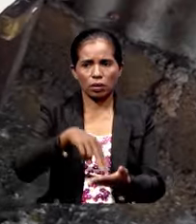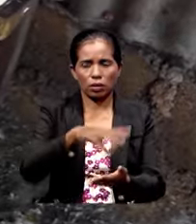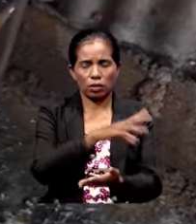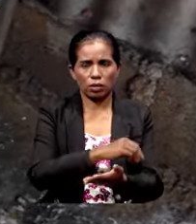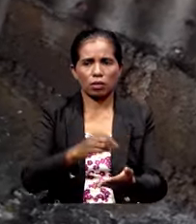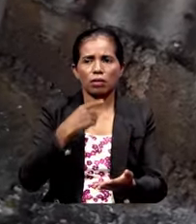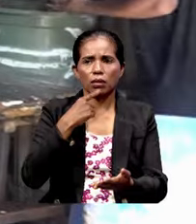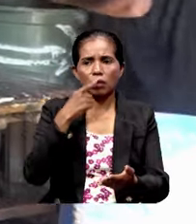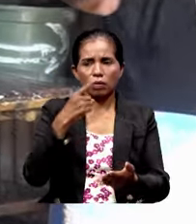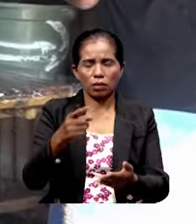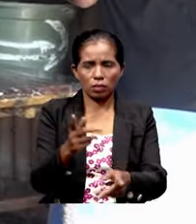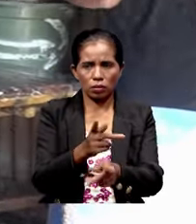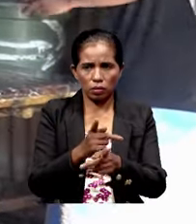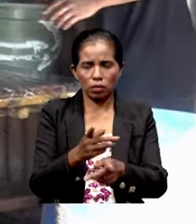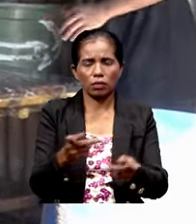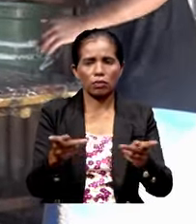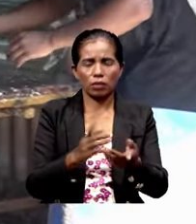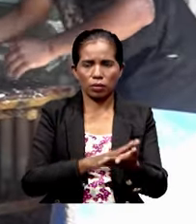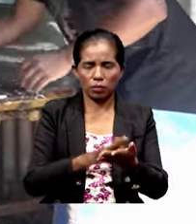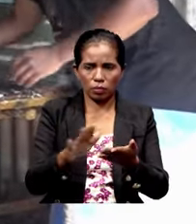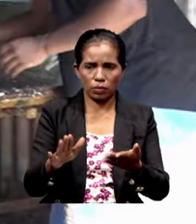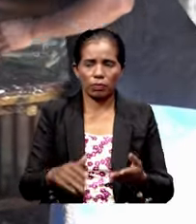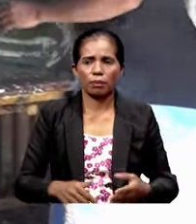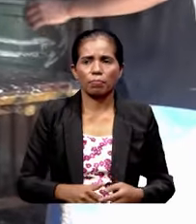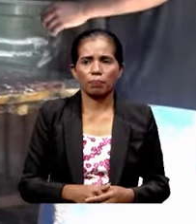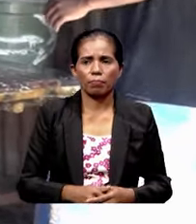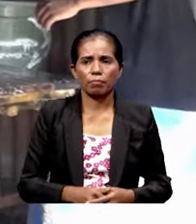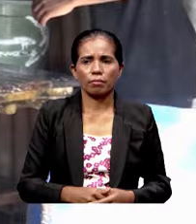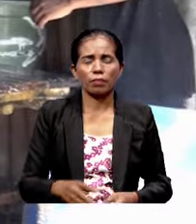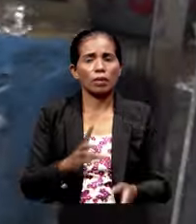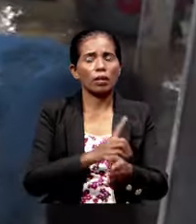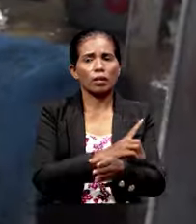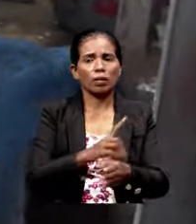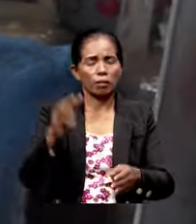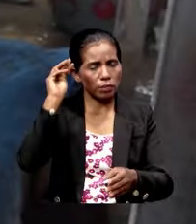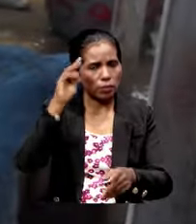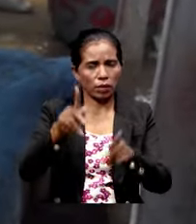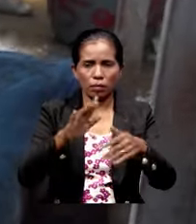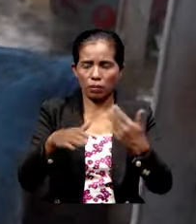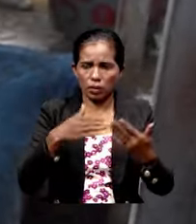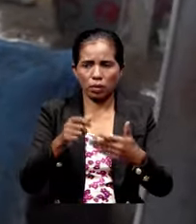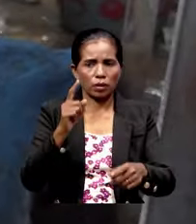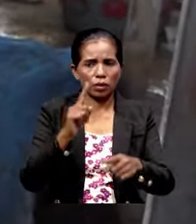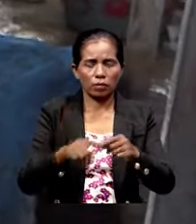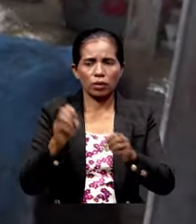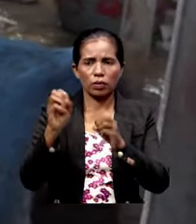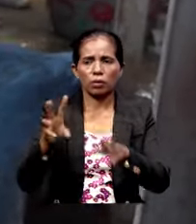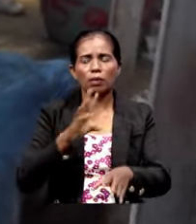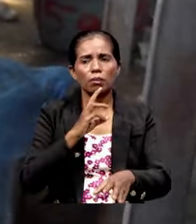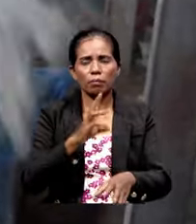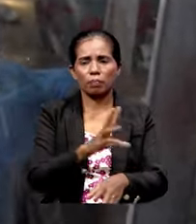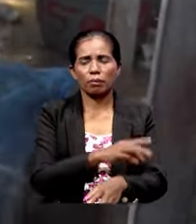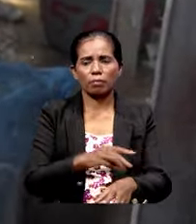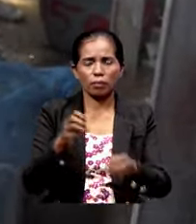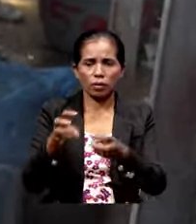norma jurídica atua segura izeni e a fatem público. E a diploma ministerial, né, bando cidadão Sira Labele, só é B residual